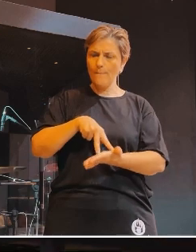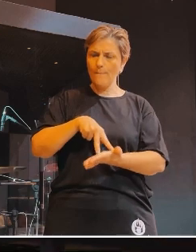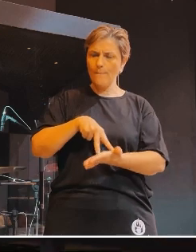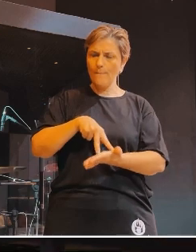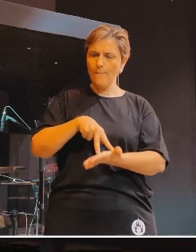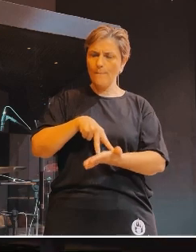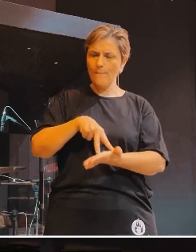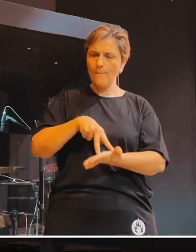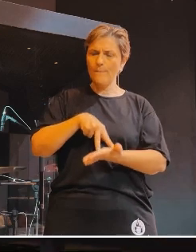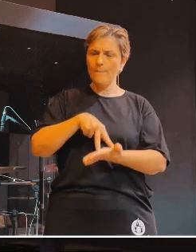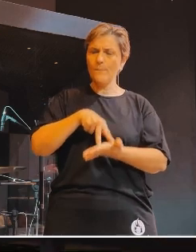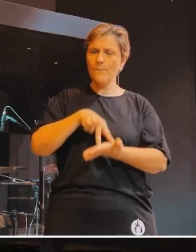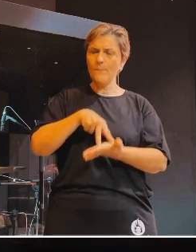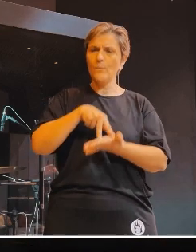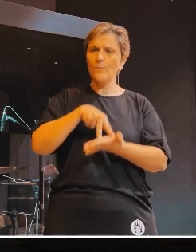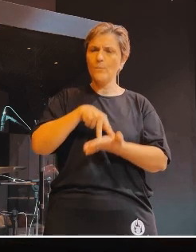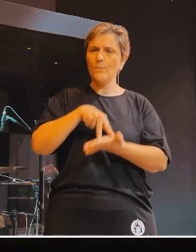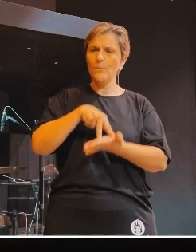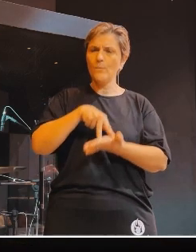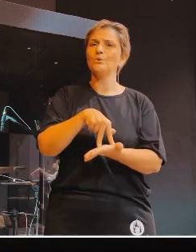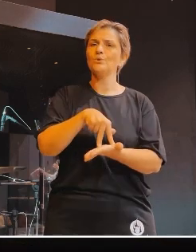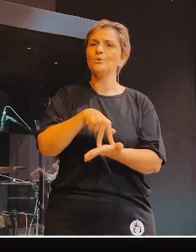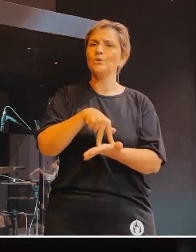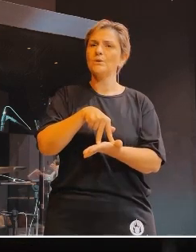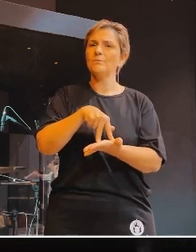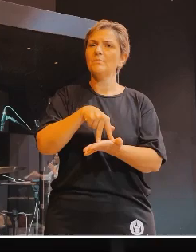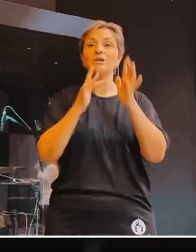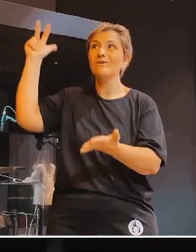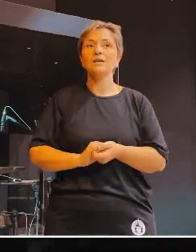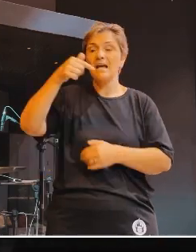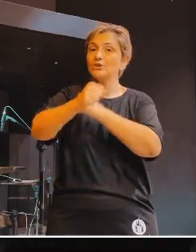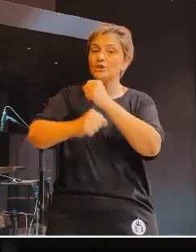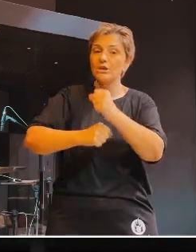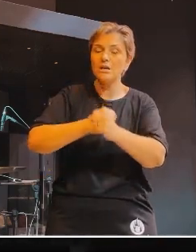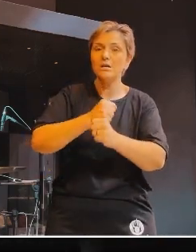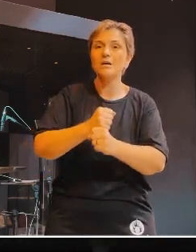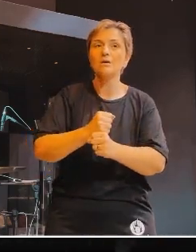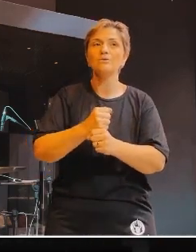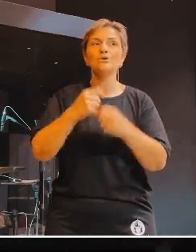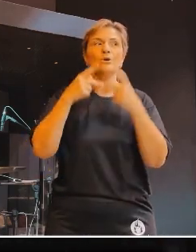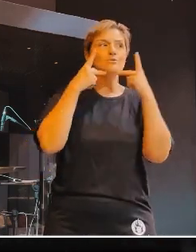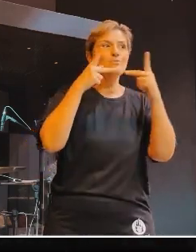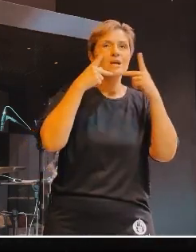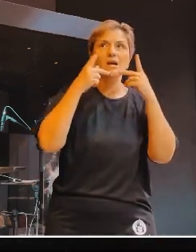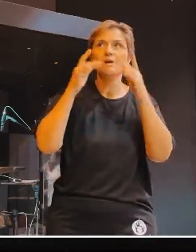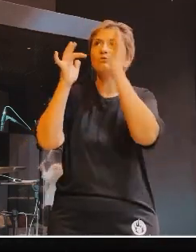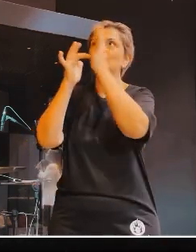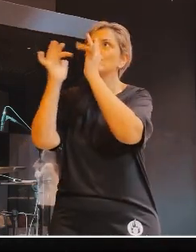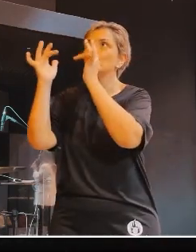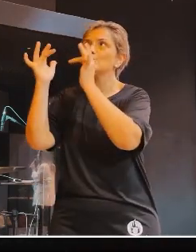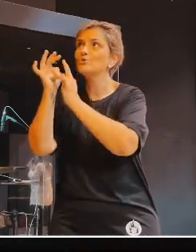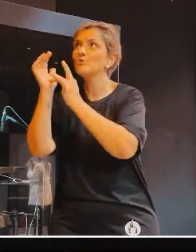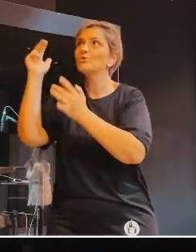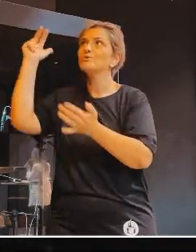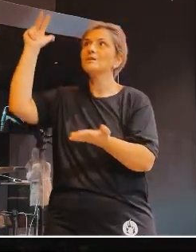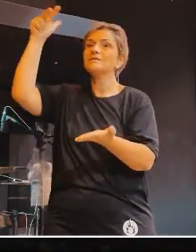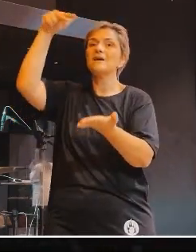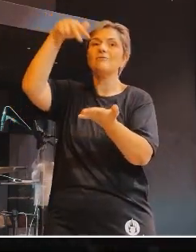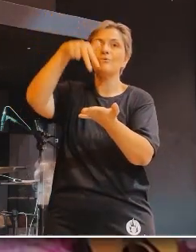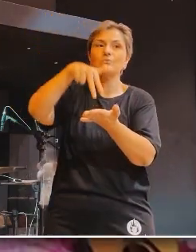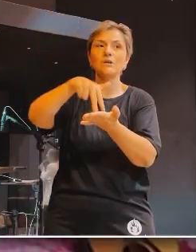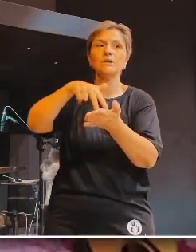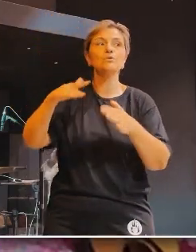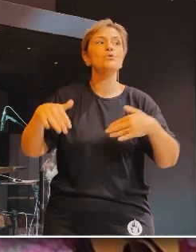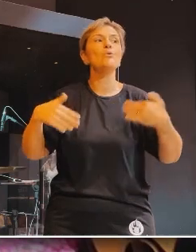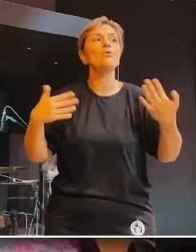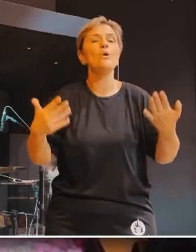é já 7 anos que nós pregamos isso. Jesus está voltando, e quando Ele voltar,